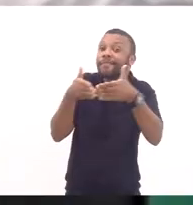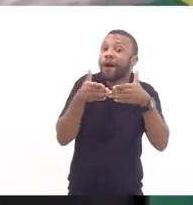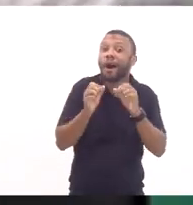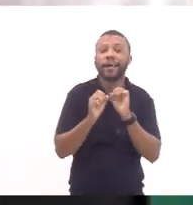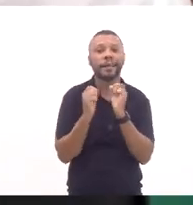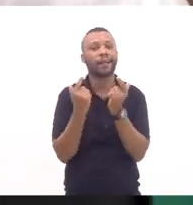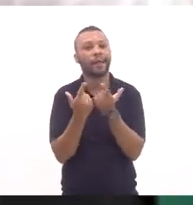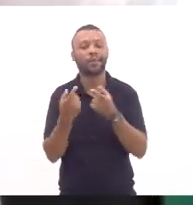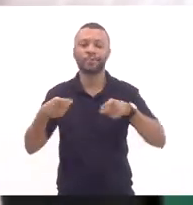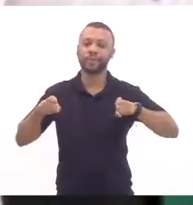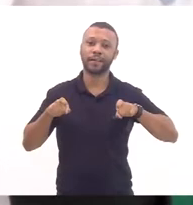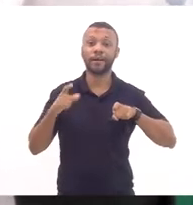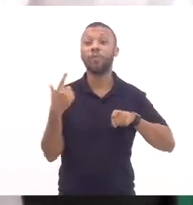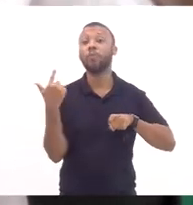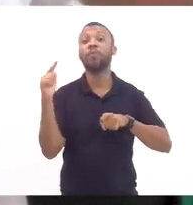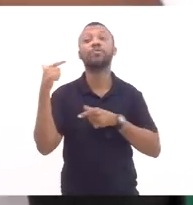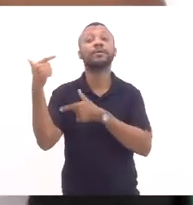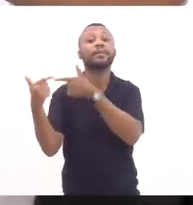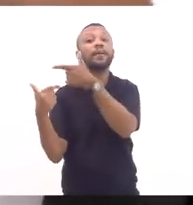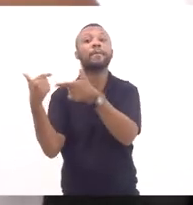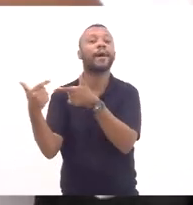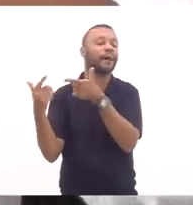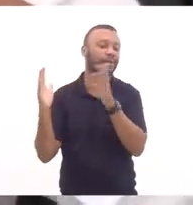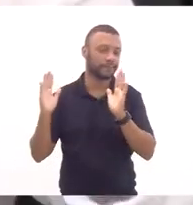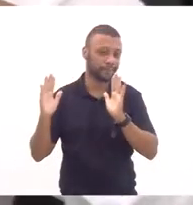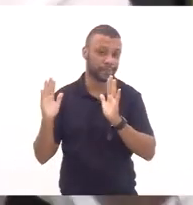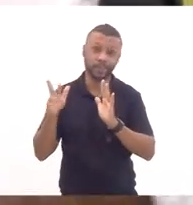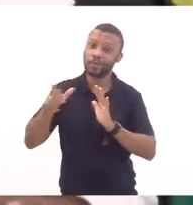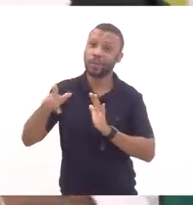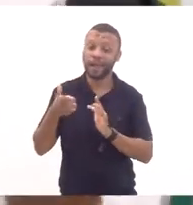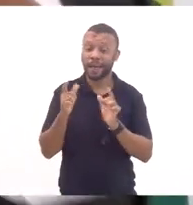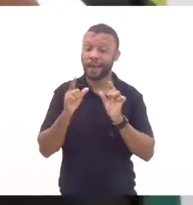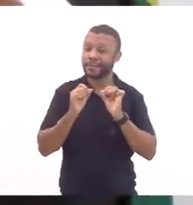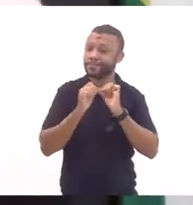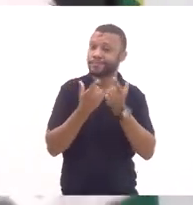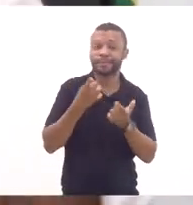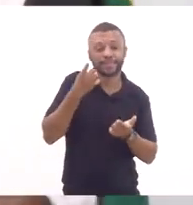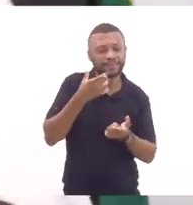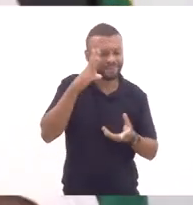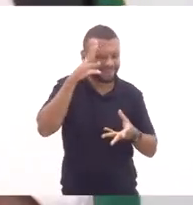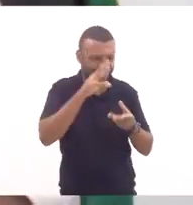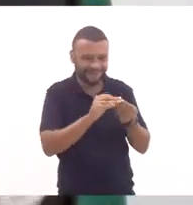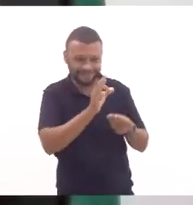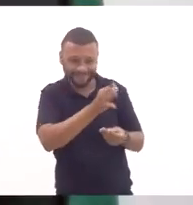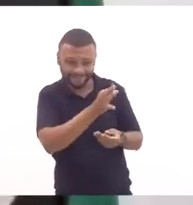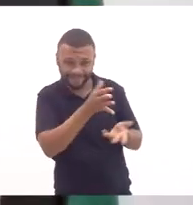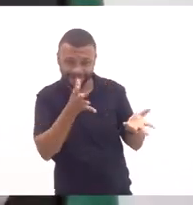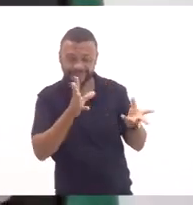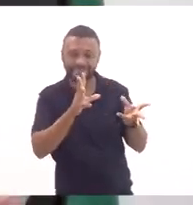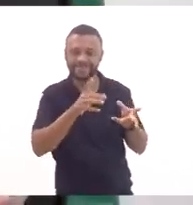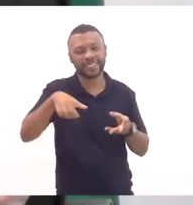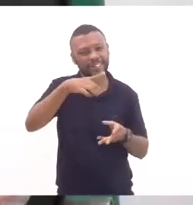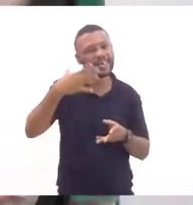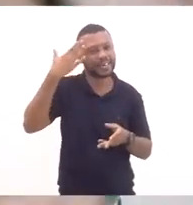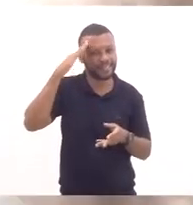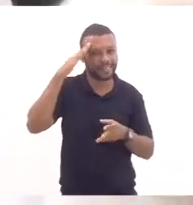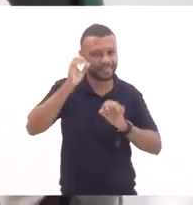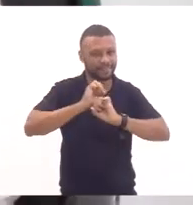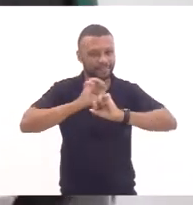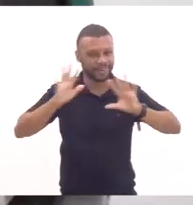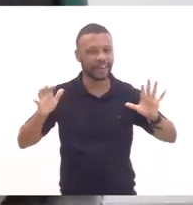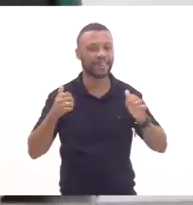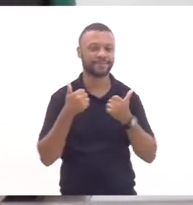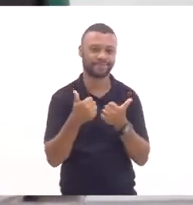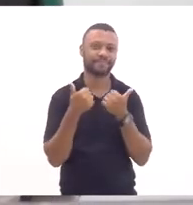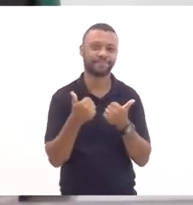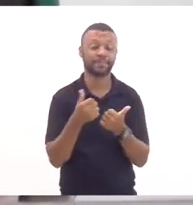parlamento, em outro tipo de trabalho, que não era esse. Entendeu, né, Hélio? Vocês entenderam, vocês são sabidos.